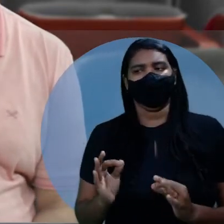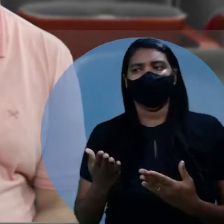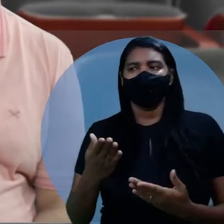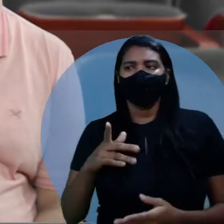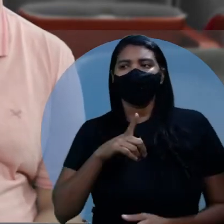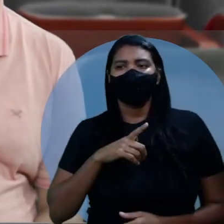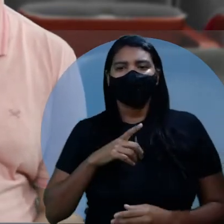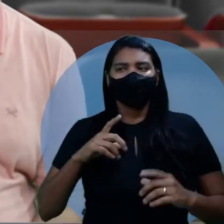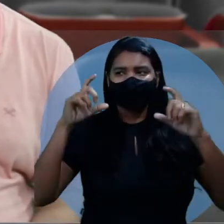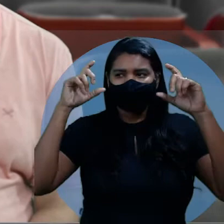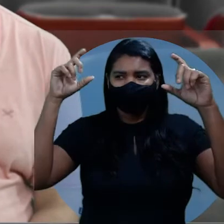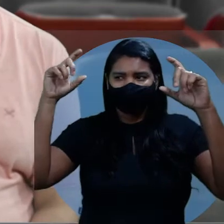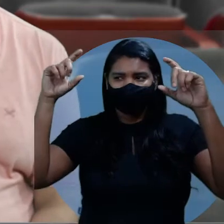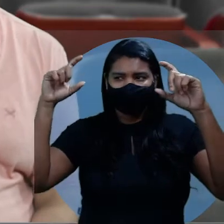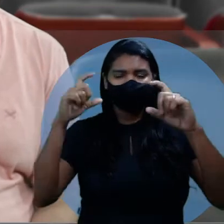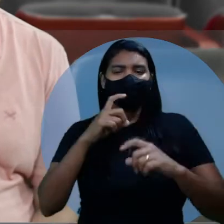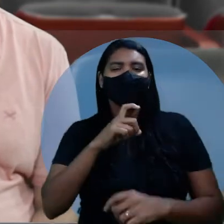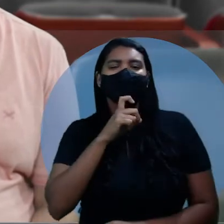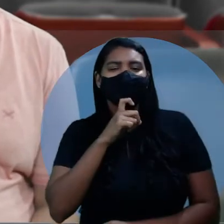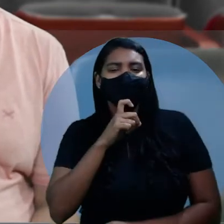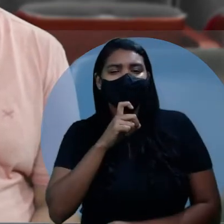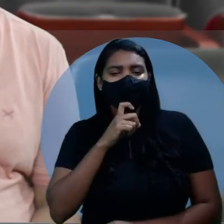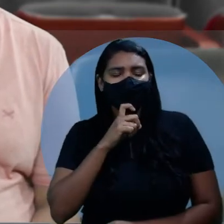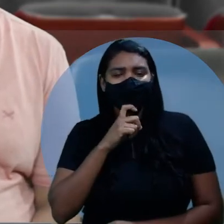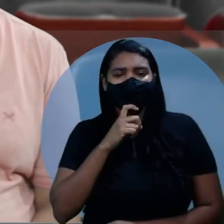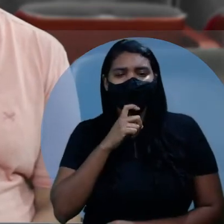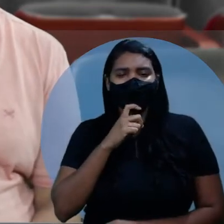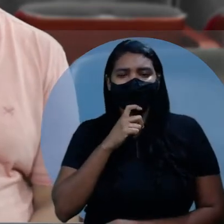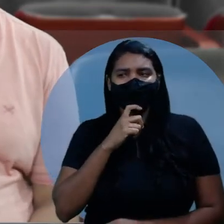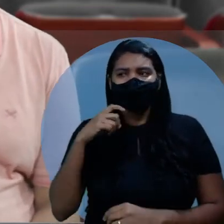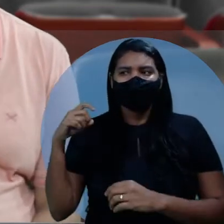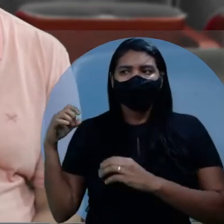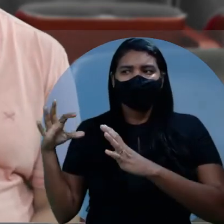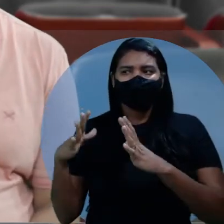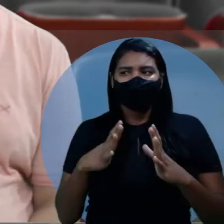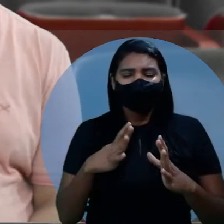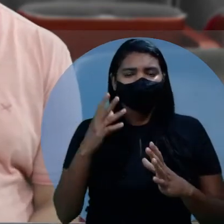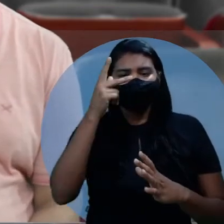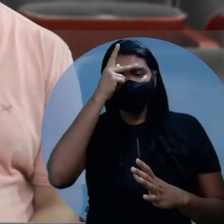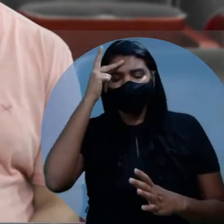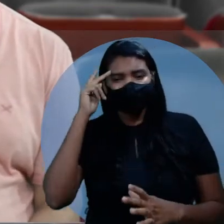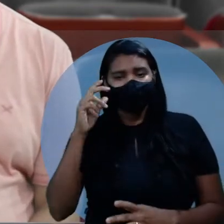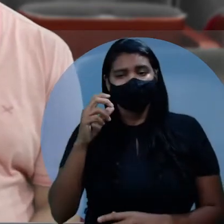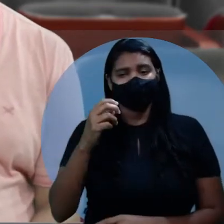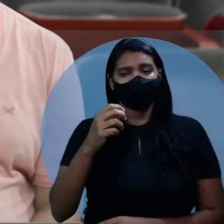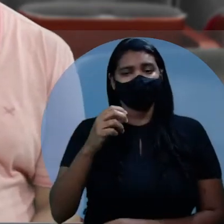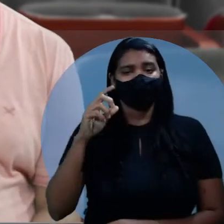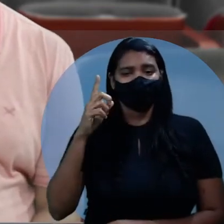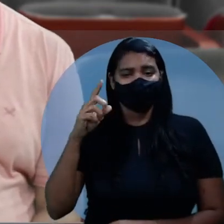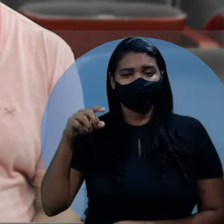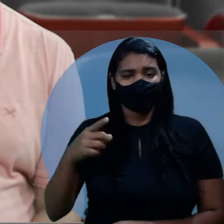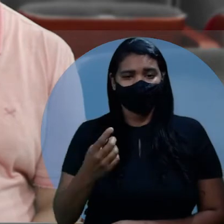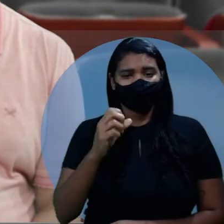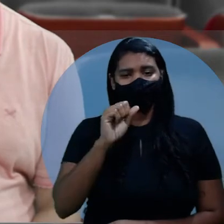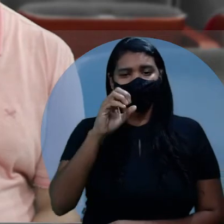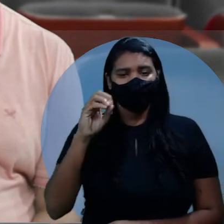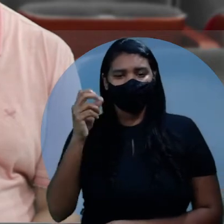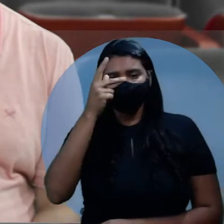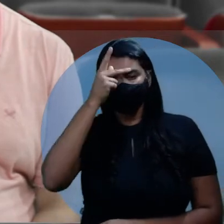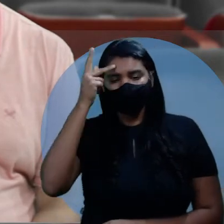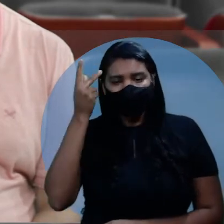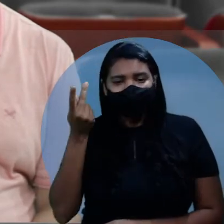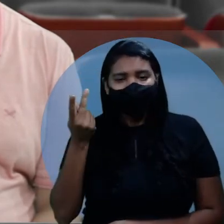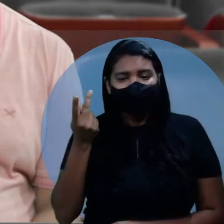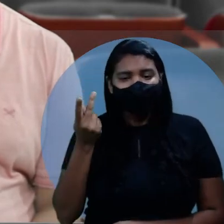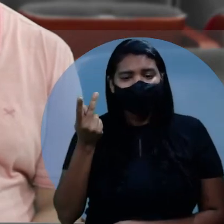tinha ar-condicionado, que na época cabiam em torno de 1.300 pessoas, inclusive na estreia do Cinema